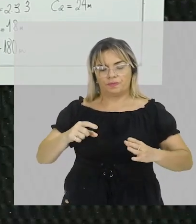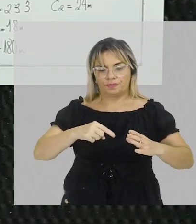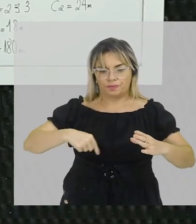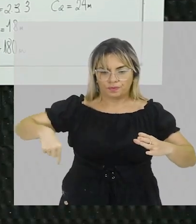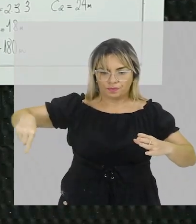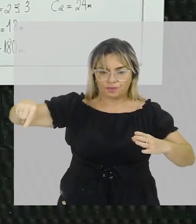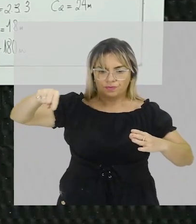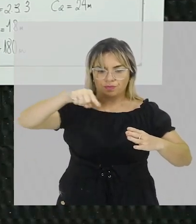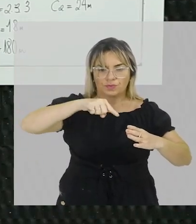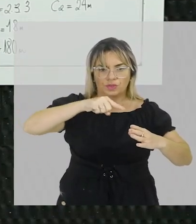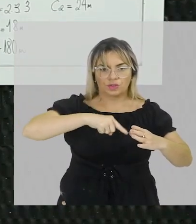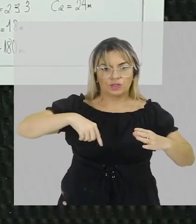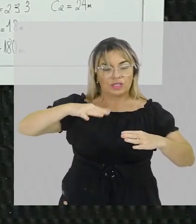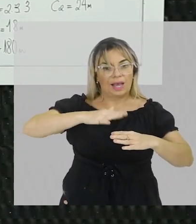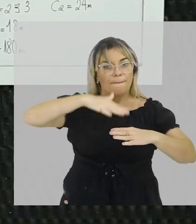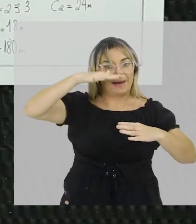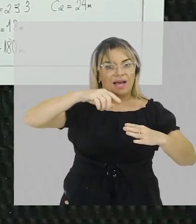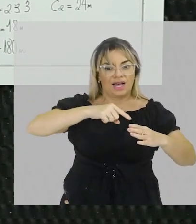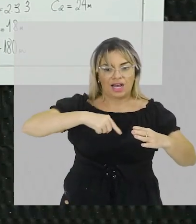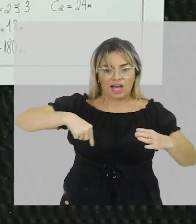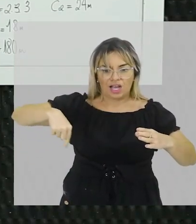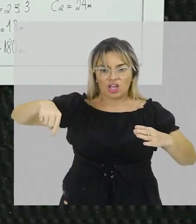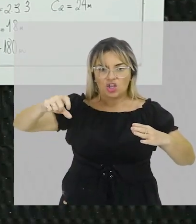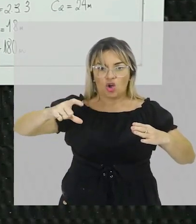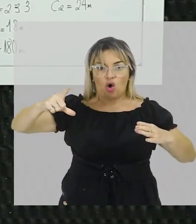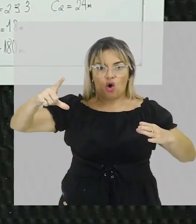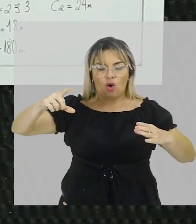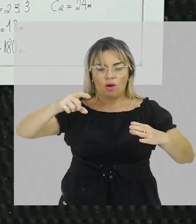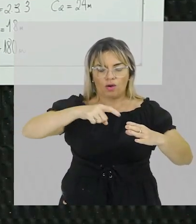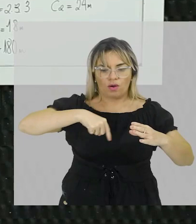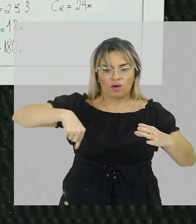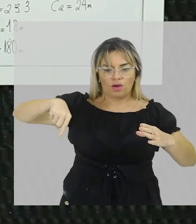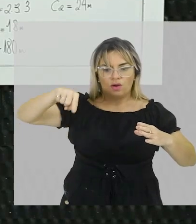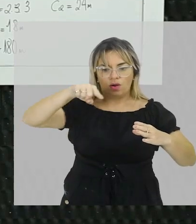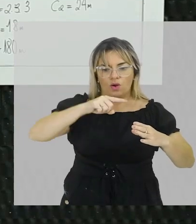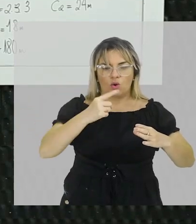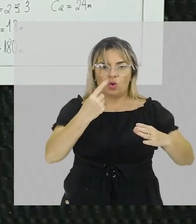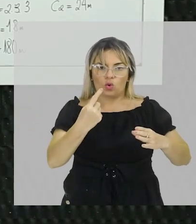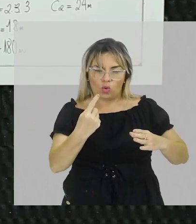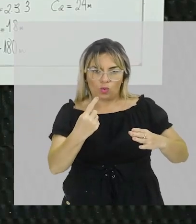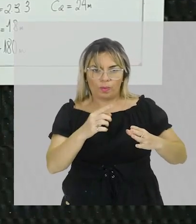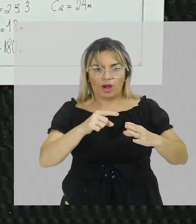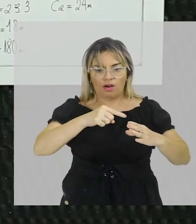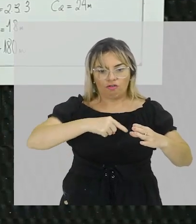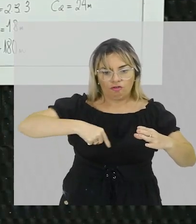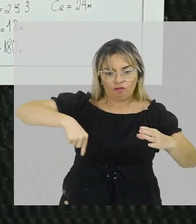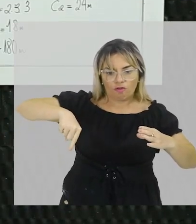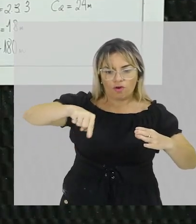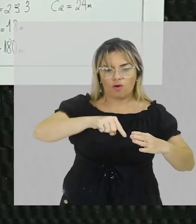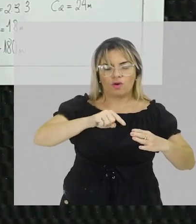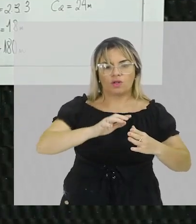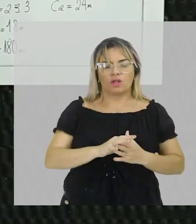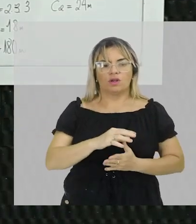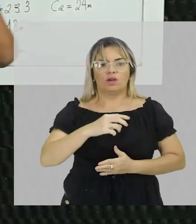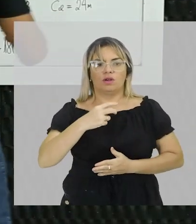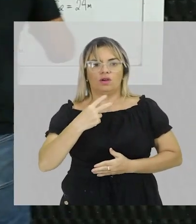circunferência maior. Então, quando ele dá uma volta, ele percorre aí 24 metros. Como ele deu 10